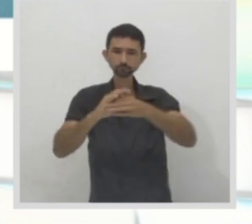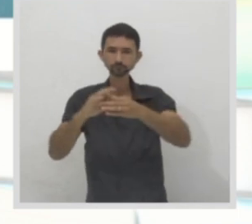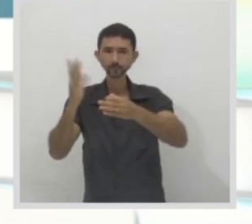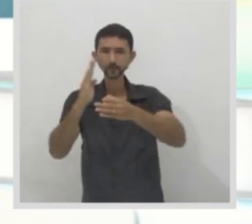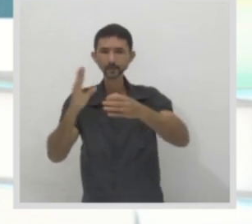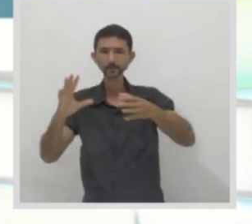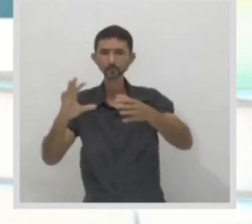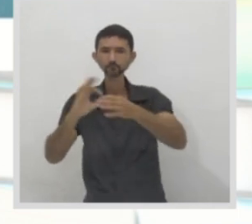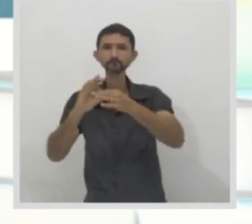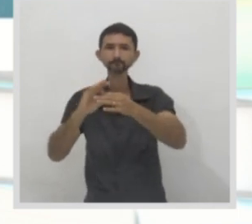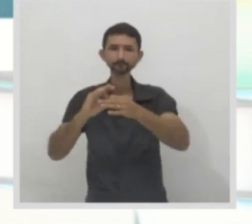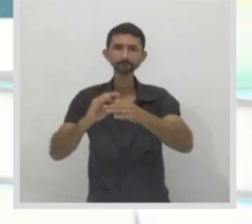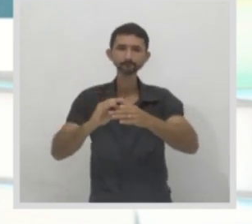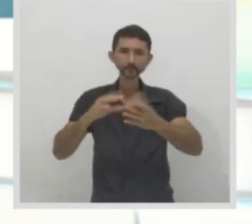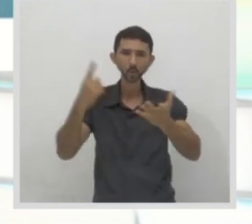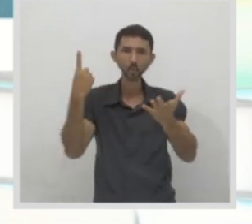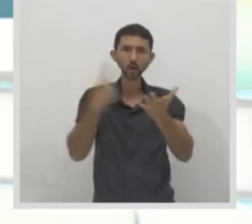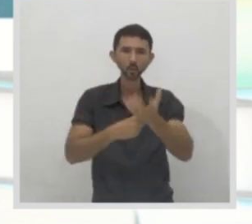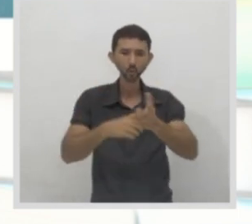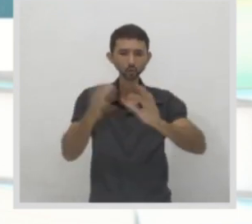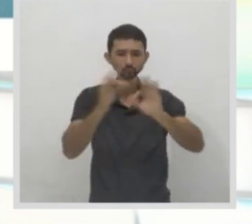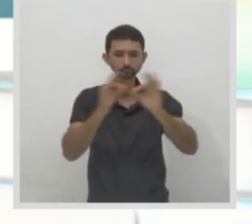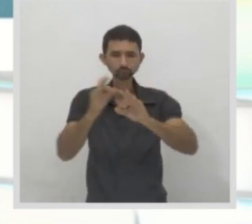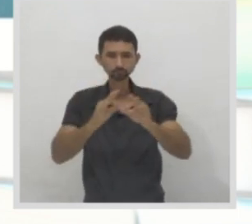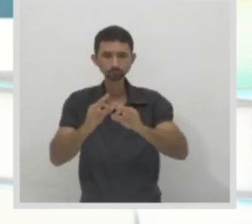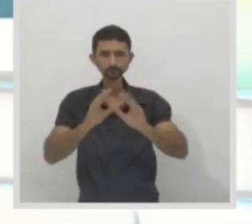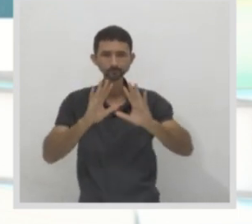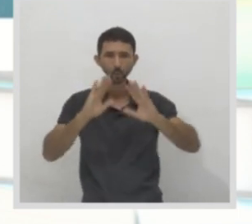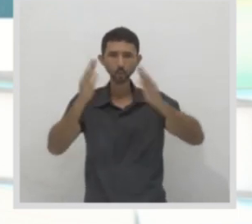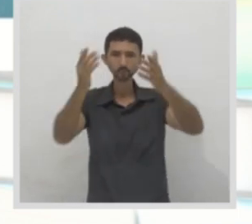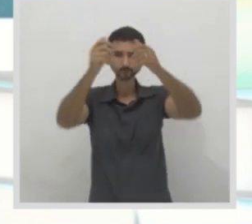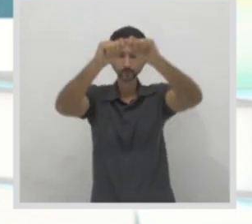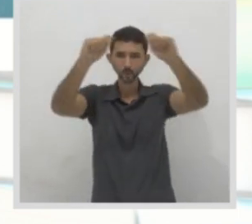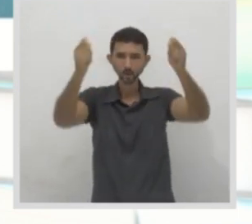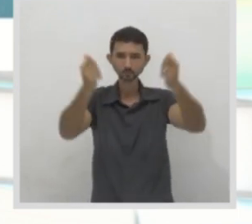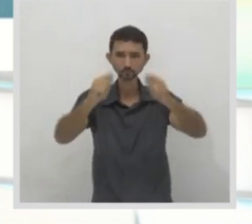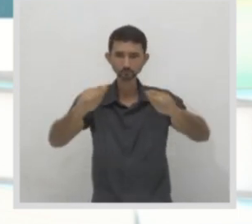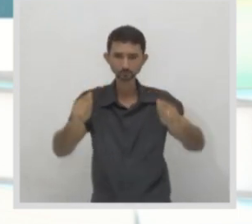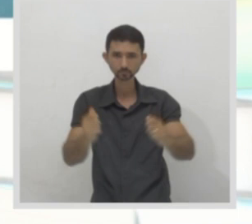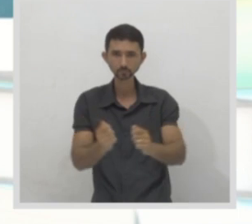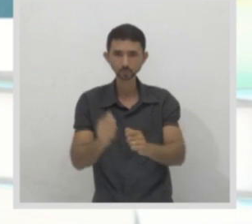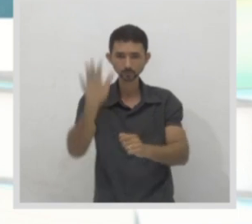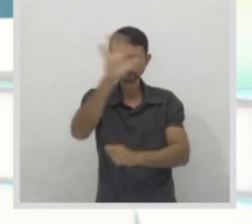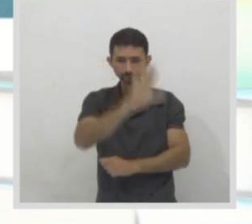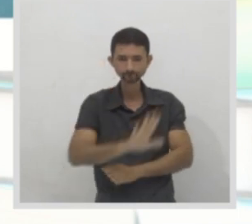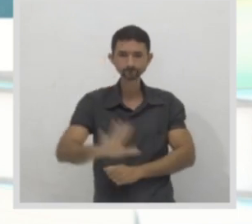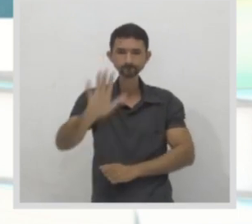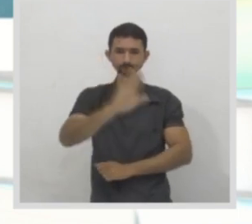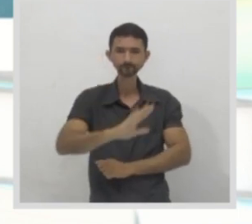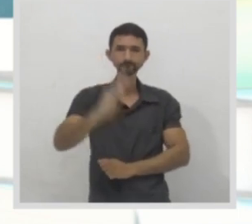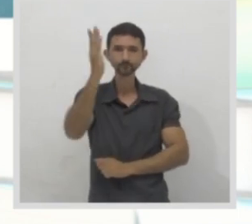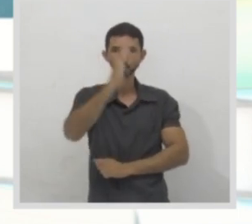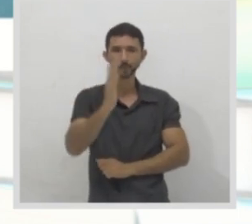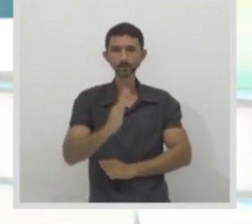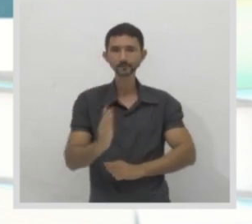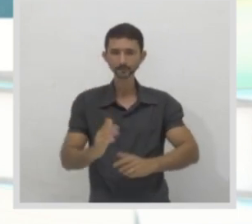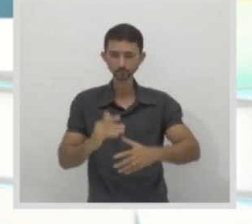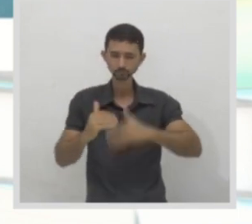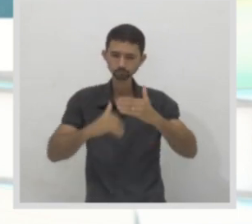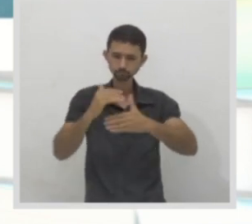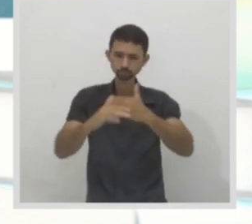isso formalizando a ocupação das nossas fronteiras, né? Finalizando esse processo de